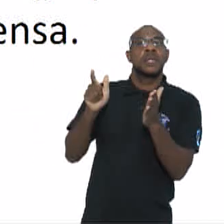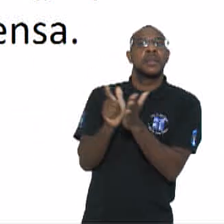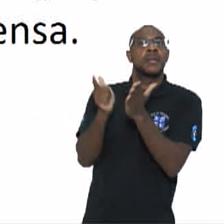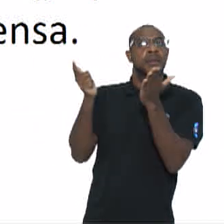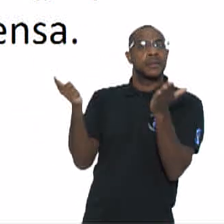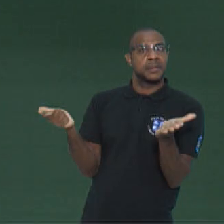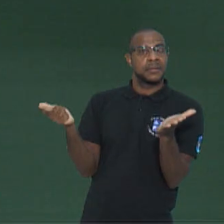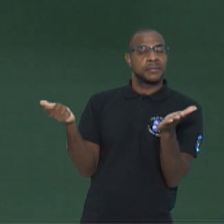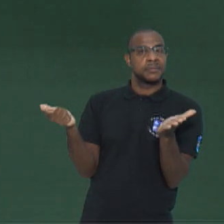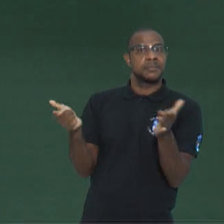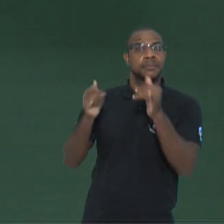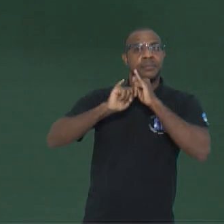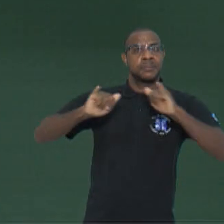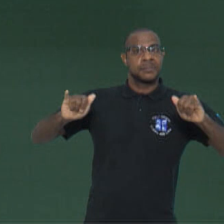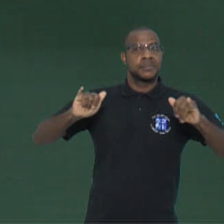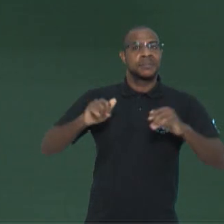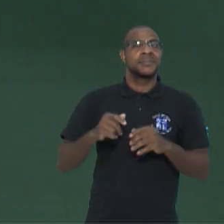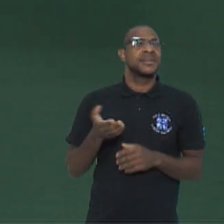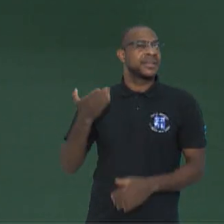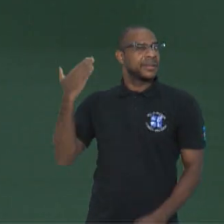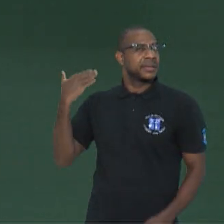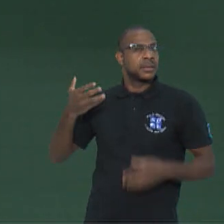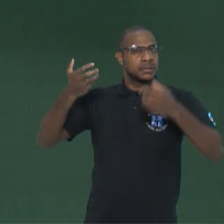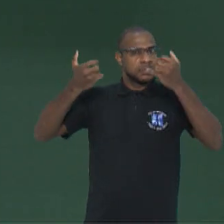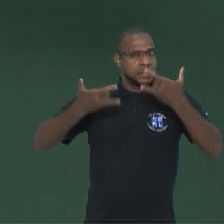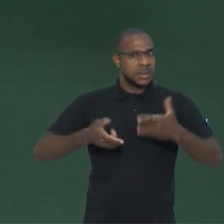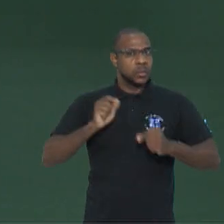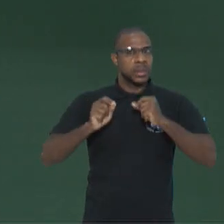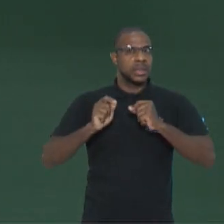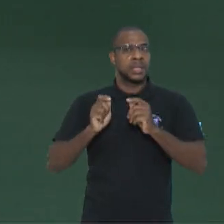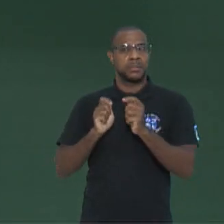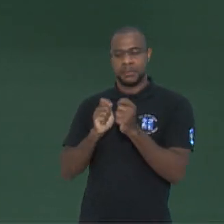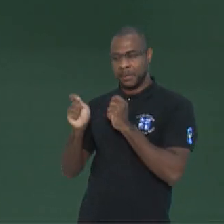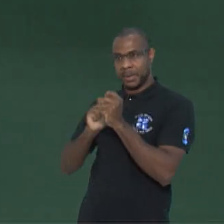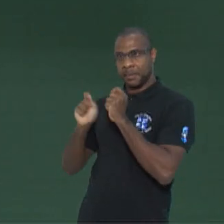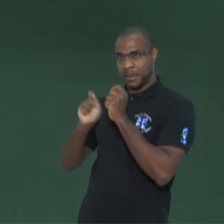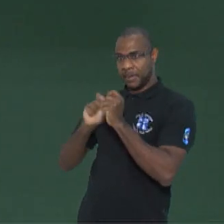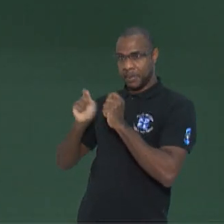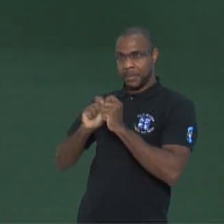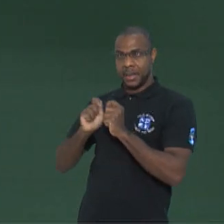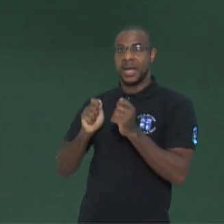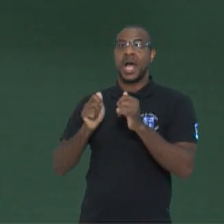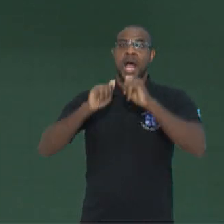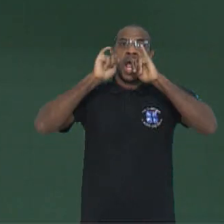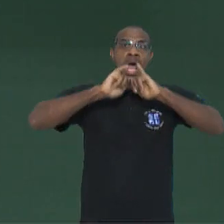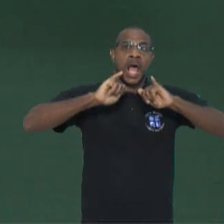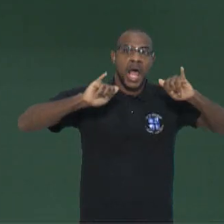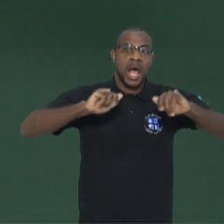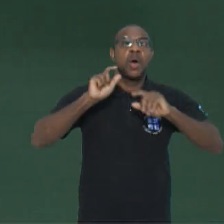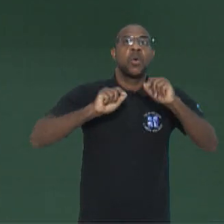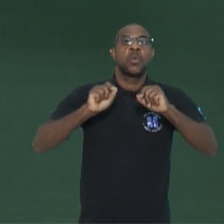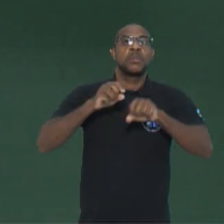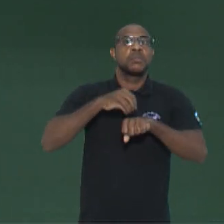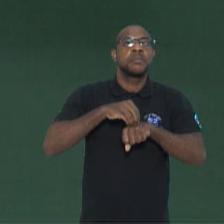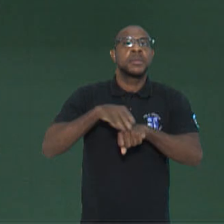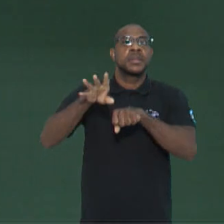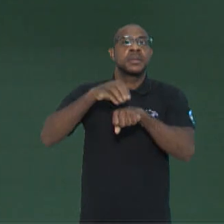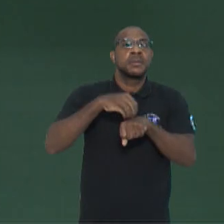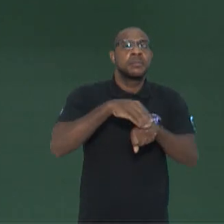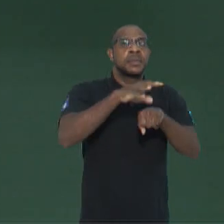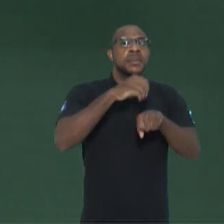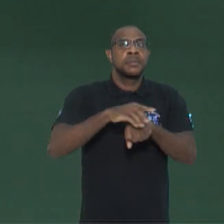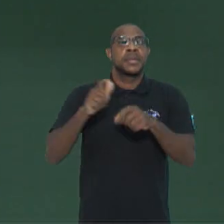como nós vimos nas duas últimas aulas a reportagem, a notícia ela também é veiculada, né, nos